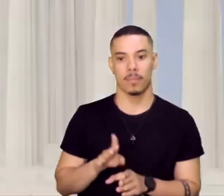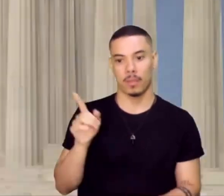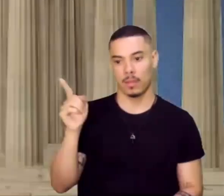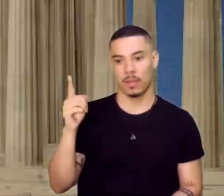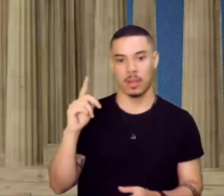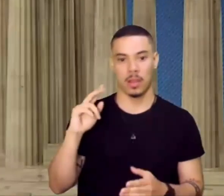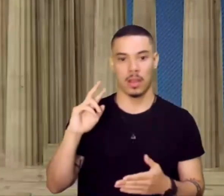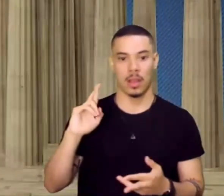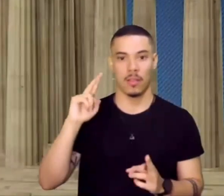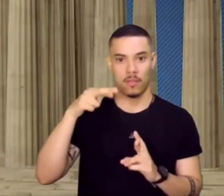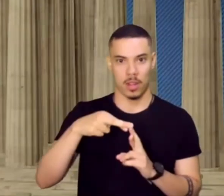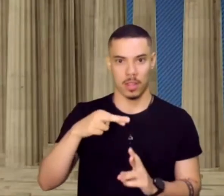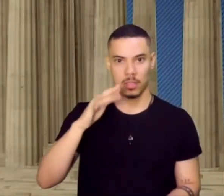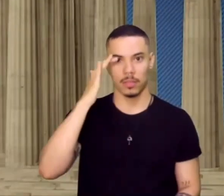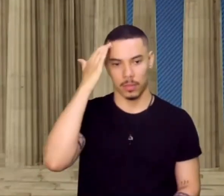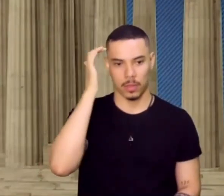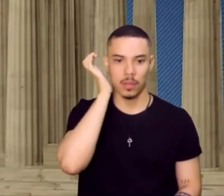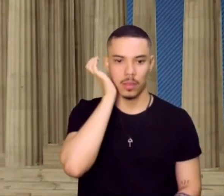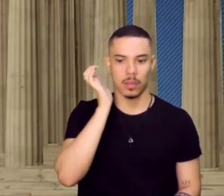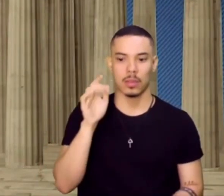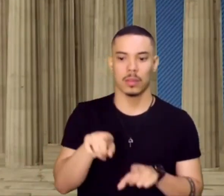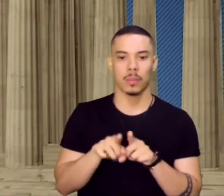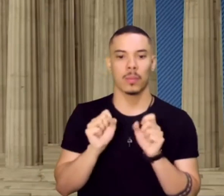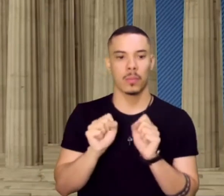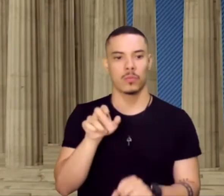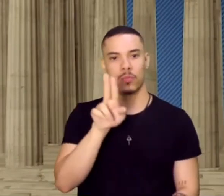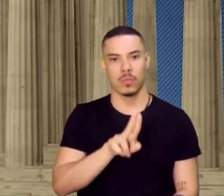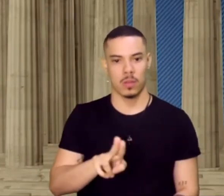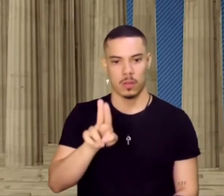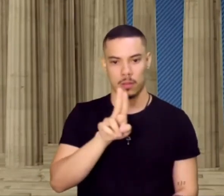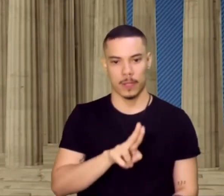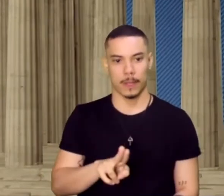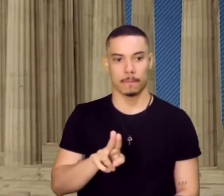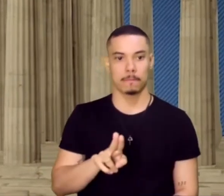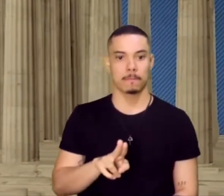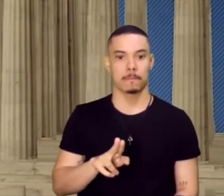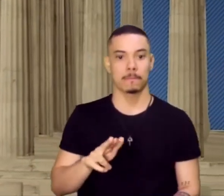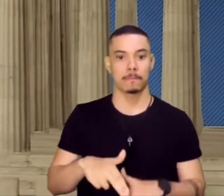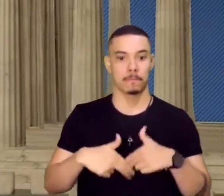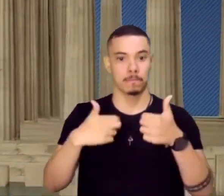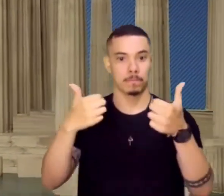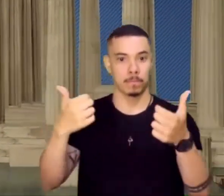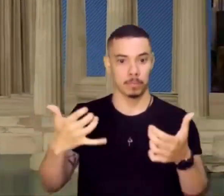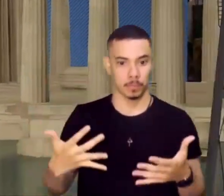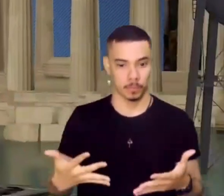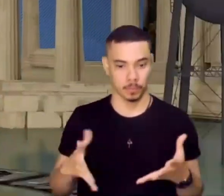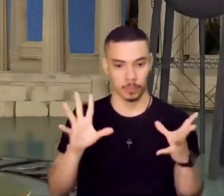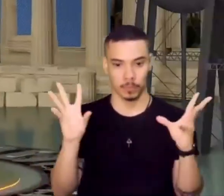referência, né? Temos outros textos que podemos utilizar e falamos um pouco, né?